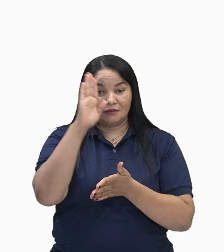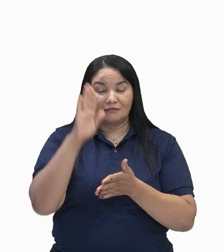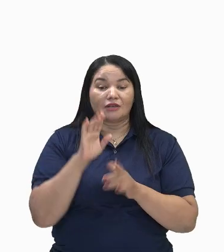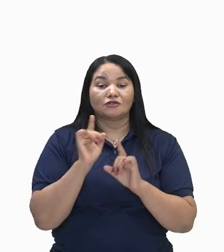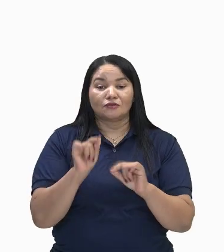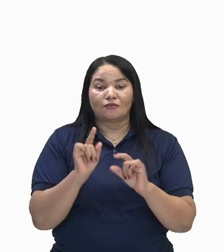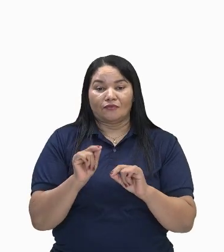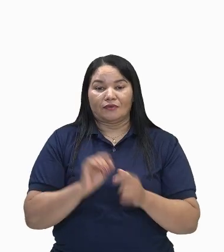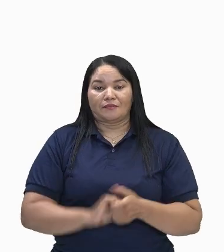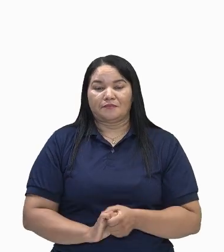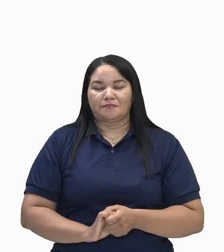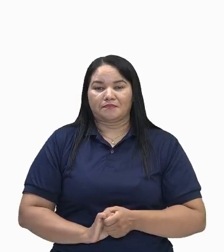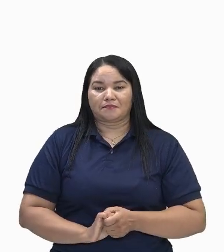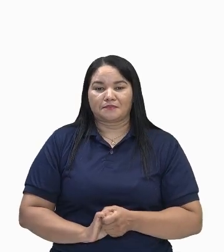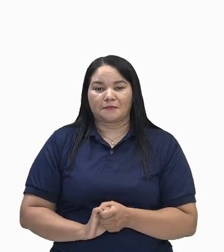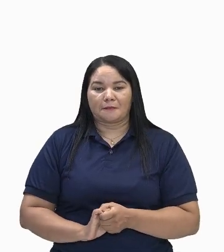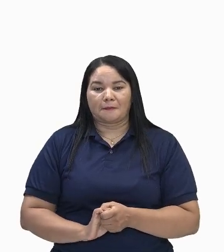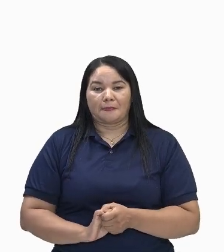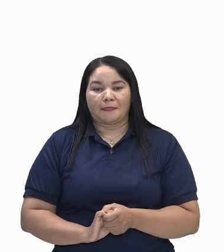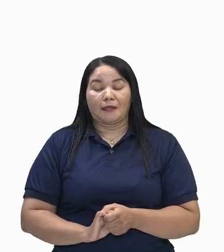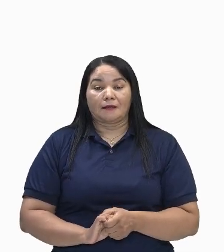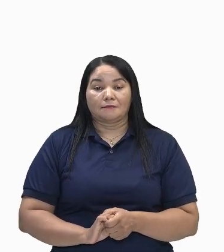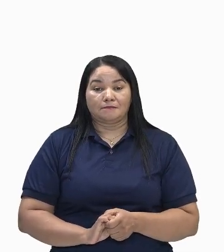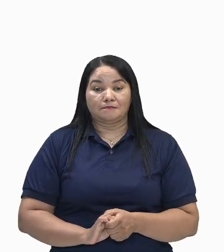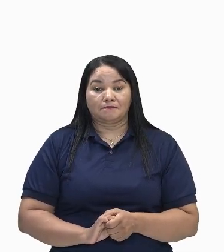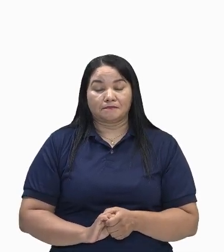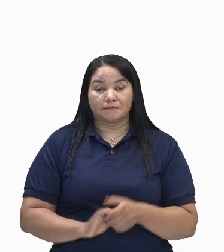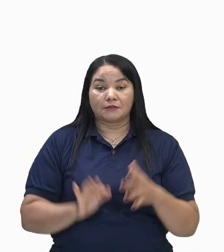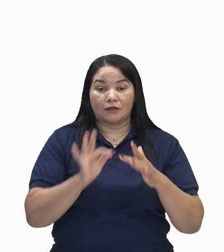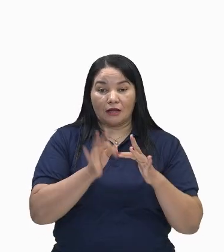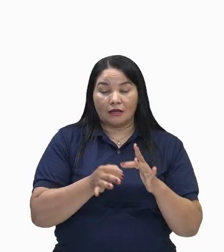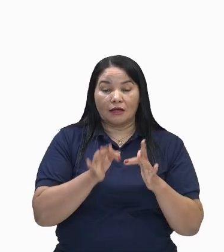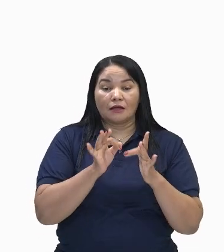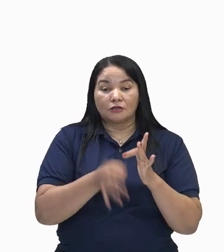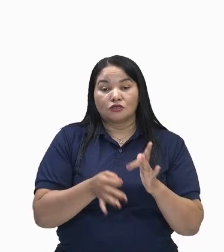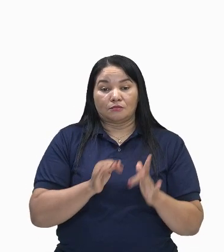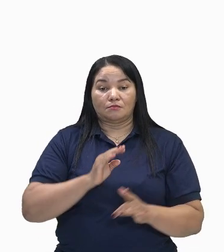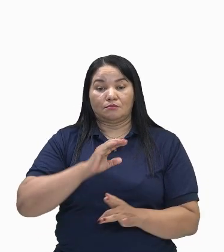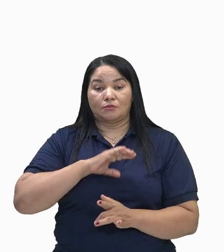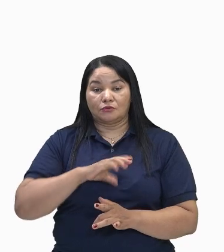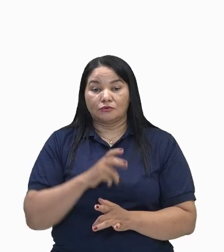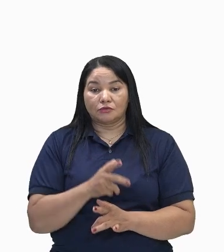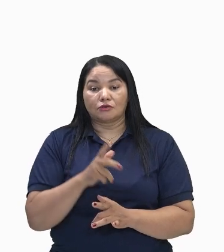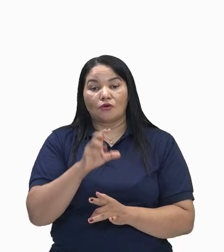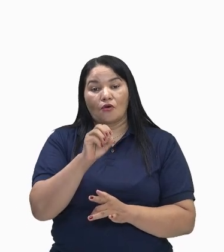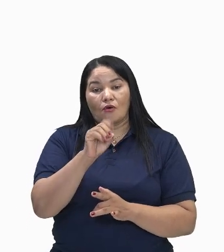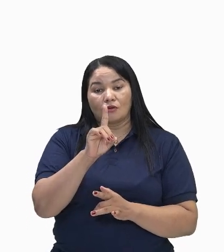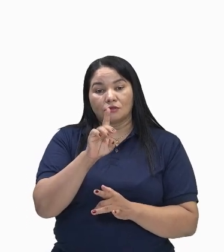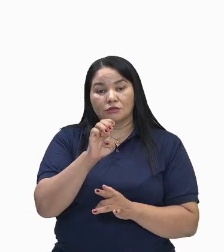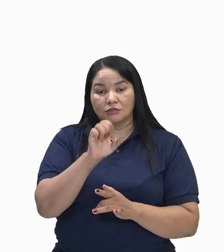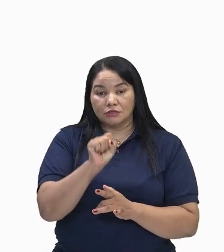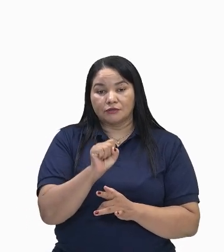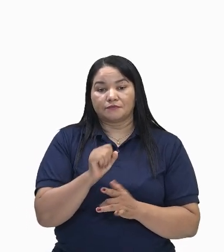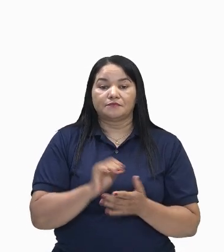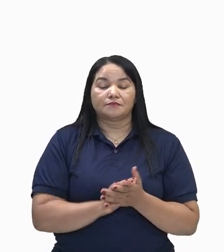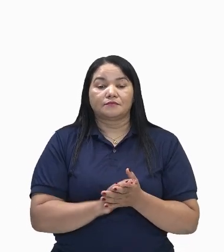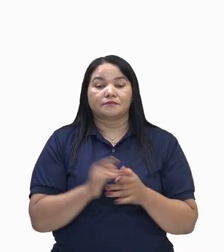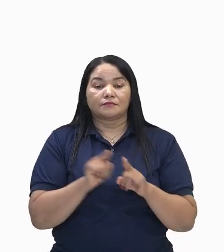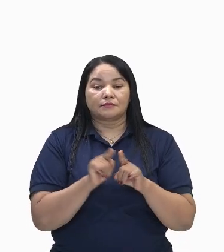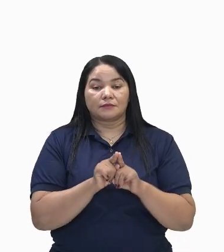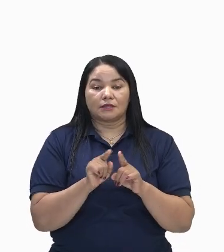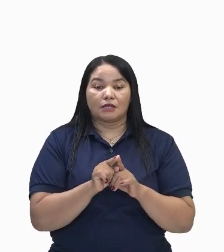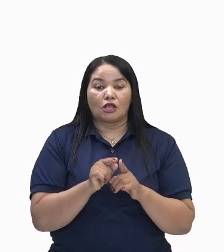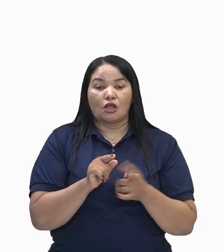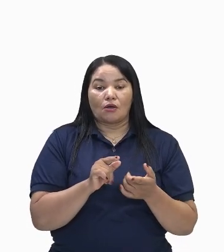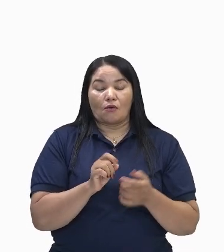se destacaram? Lá no arcadismo português, Odes, de Bocage. Obras poéticas,